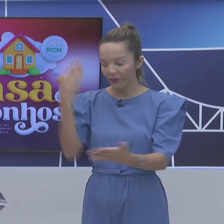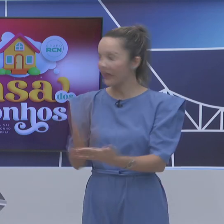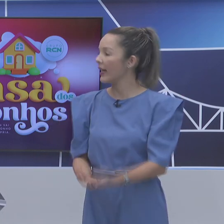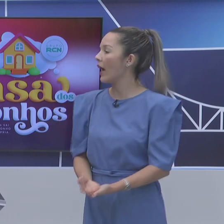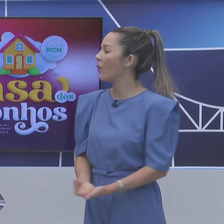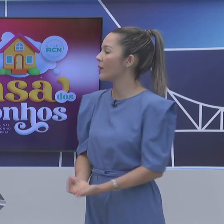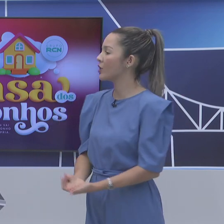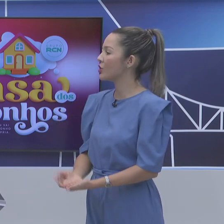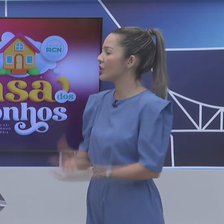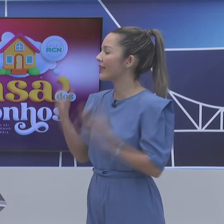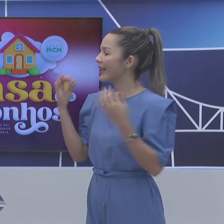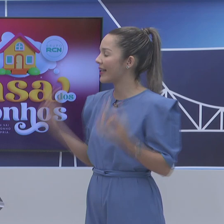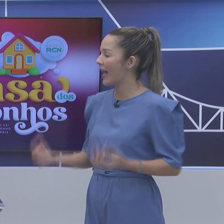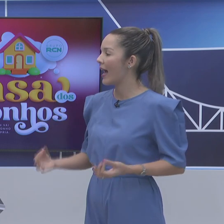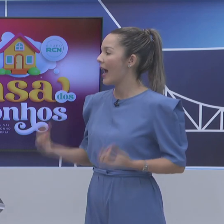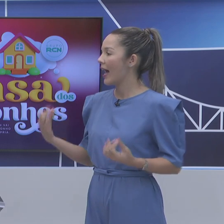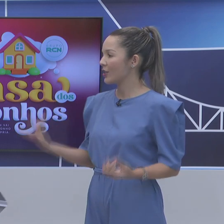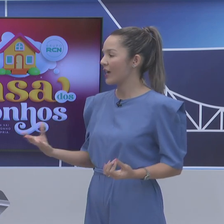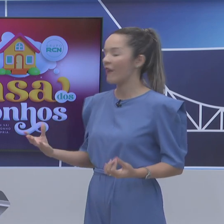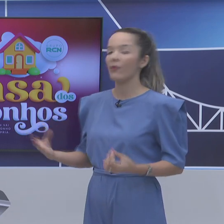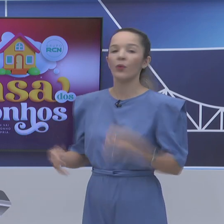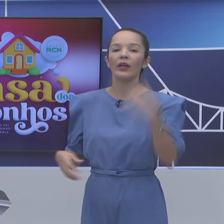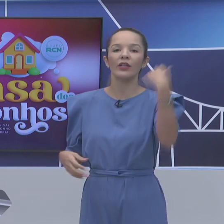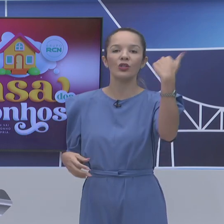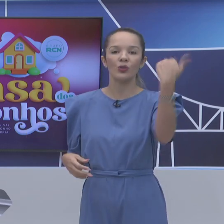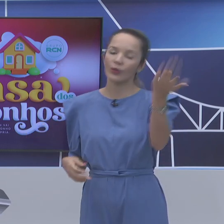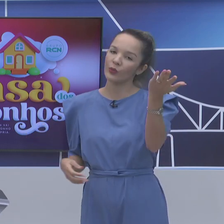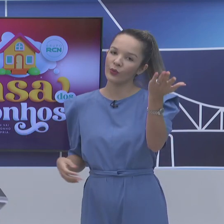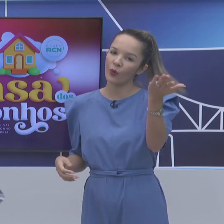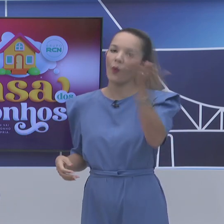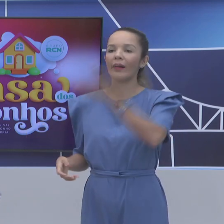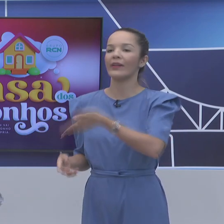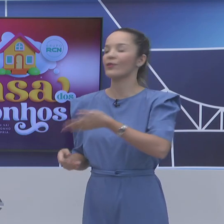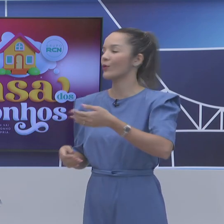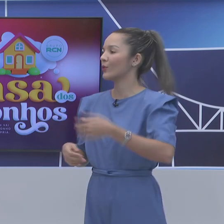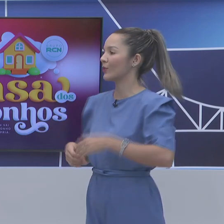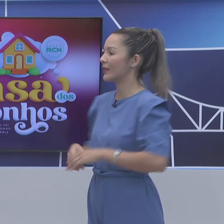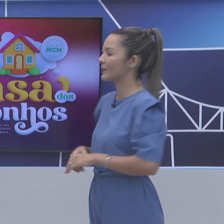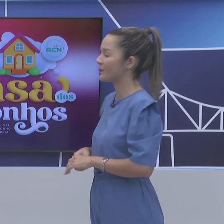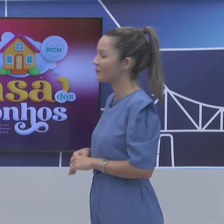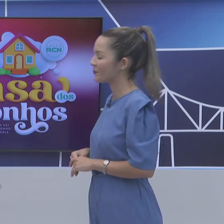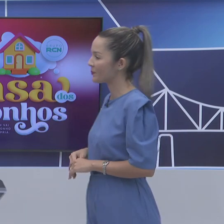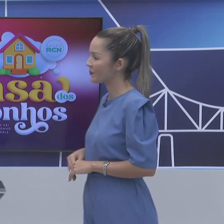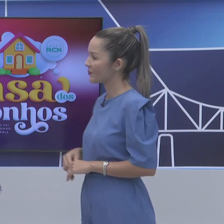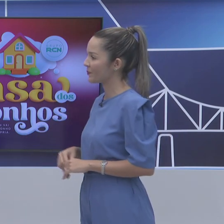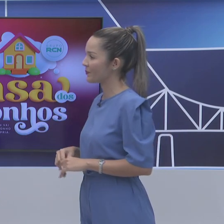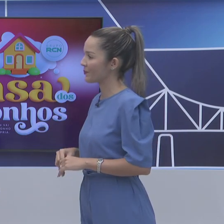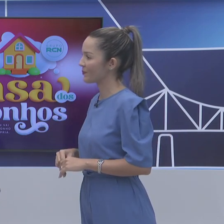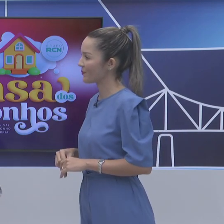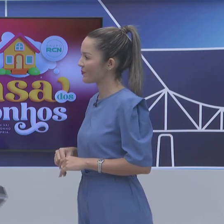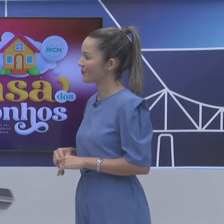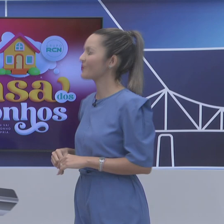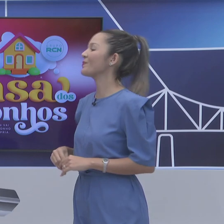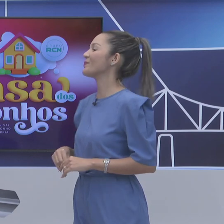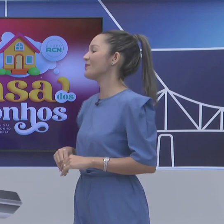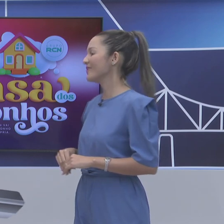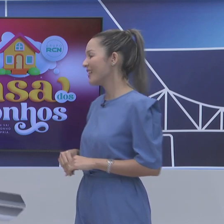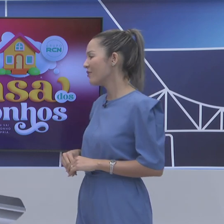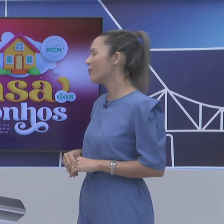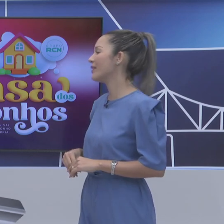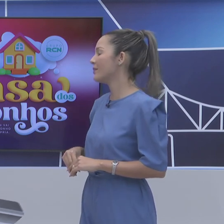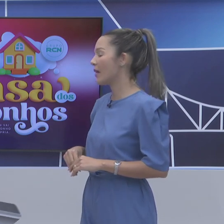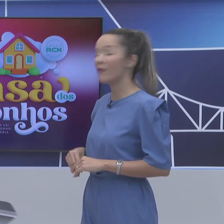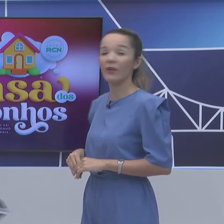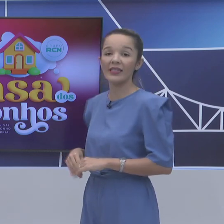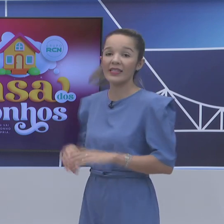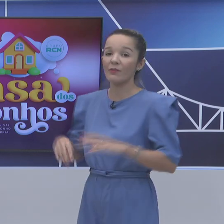pra final, pra gente entregar a chave pro grande sortudo ou a grande sortuda. E olha, a primeira gincana eu tava lá, não tava lá, né? Foi muito legal.